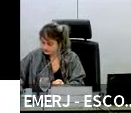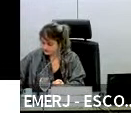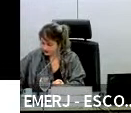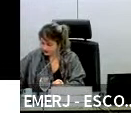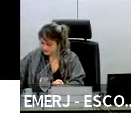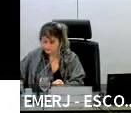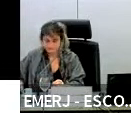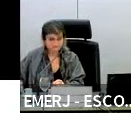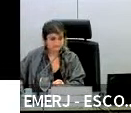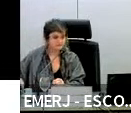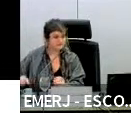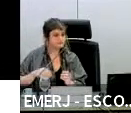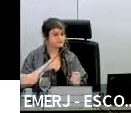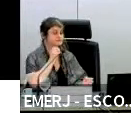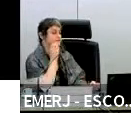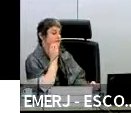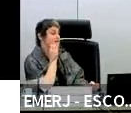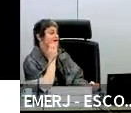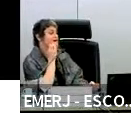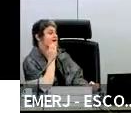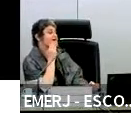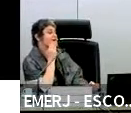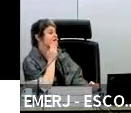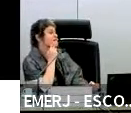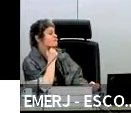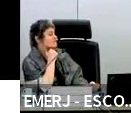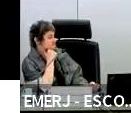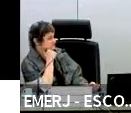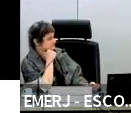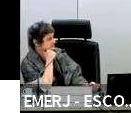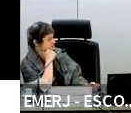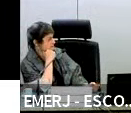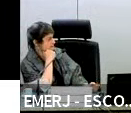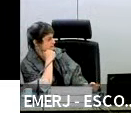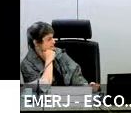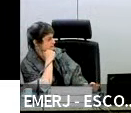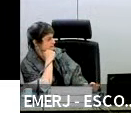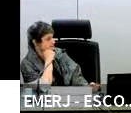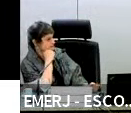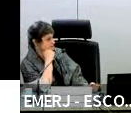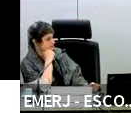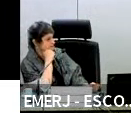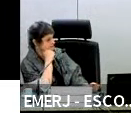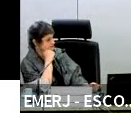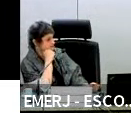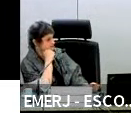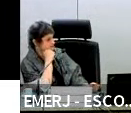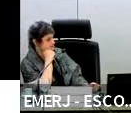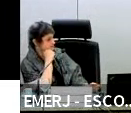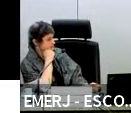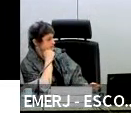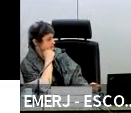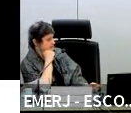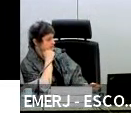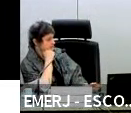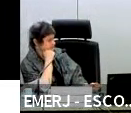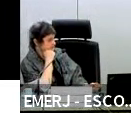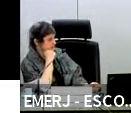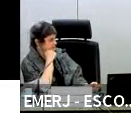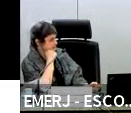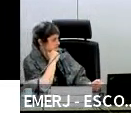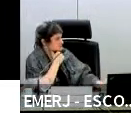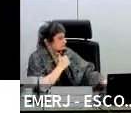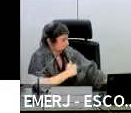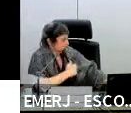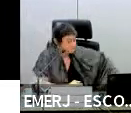ruas pudesse considerá-las aptas a se prostituírem. Né? Então, esse foi um dos dados